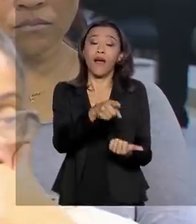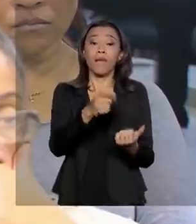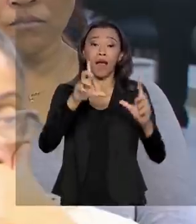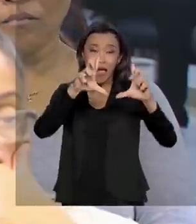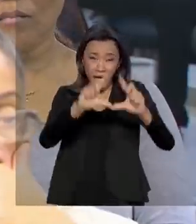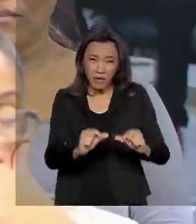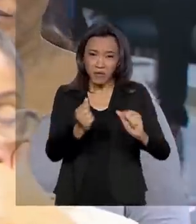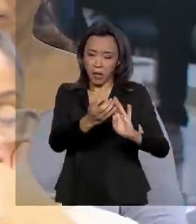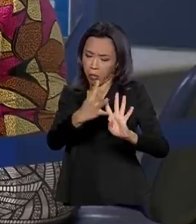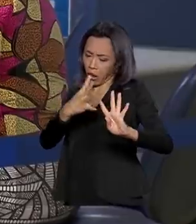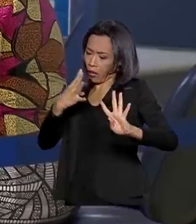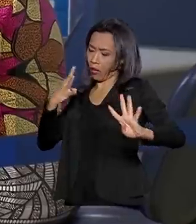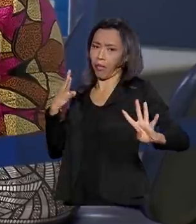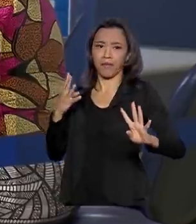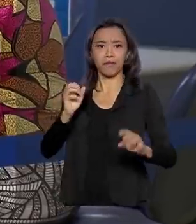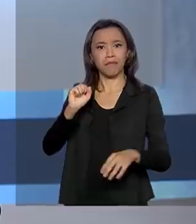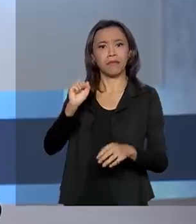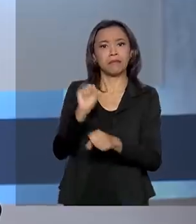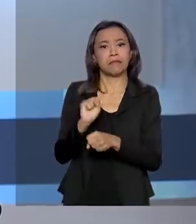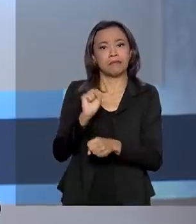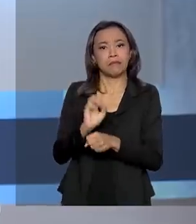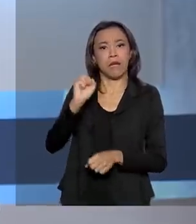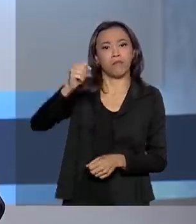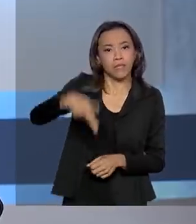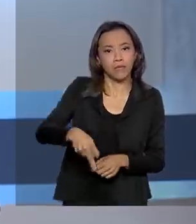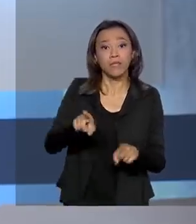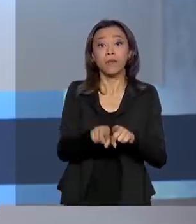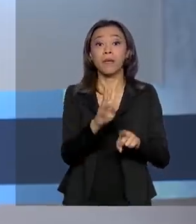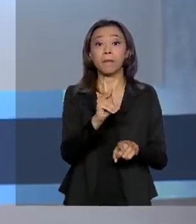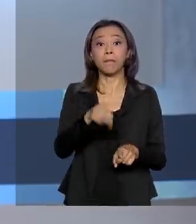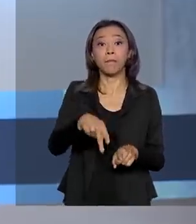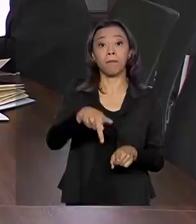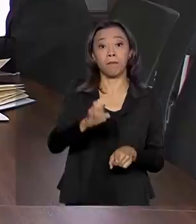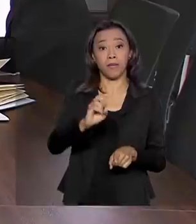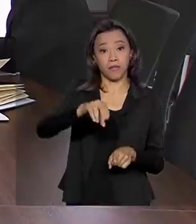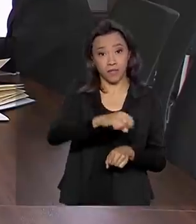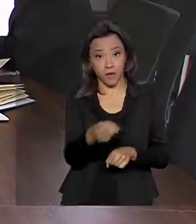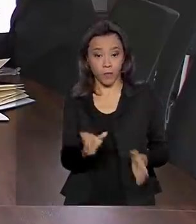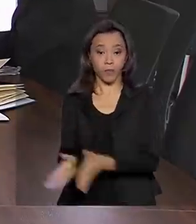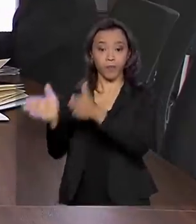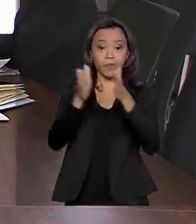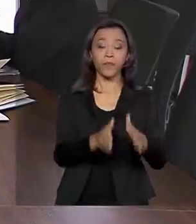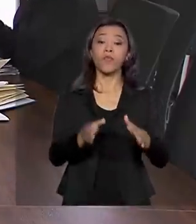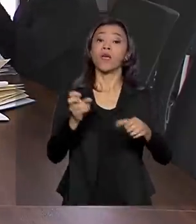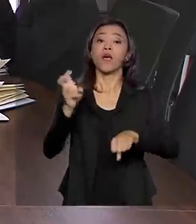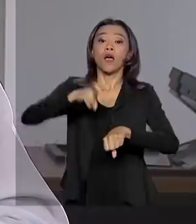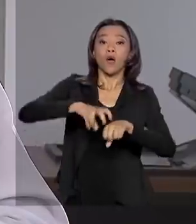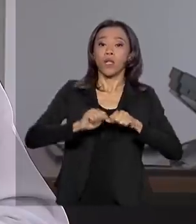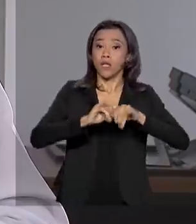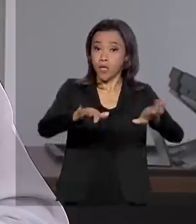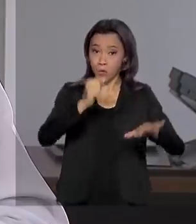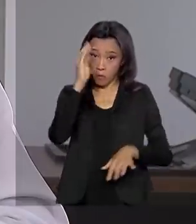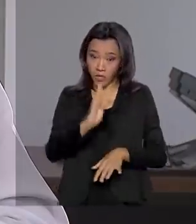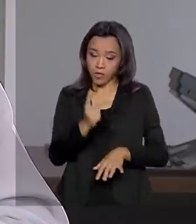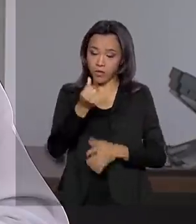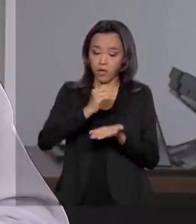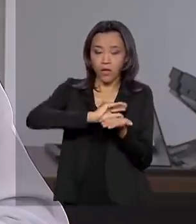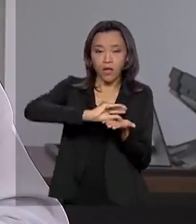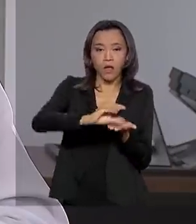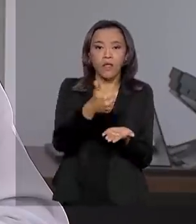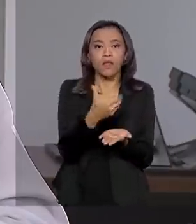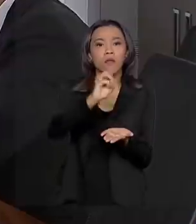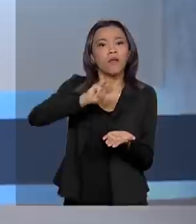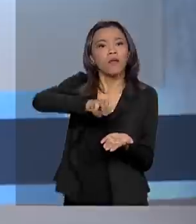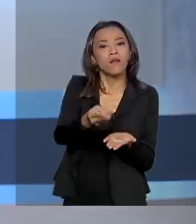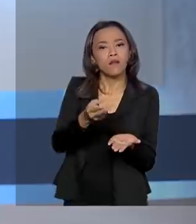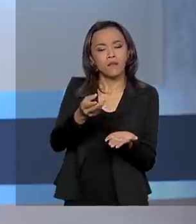de espera para aposentadoria e pensões. Coronavírus. Brasil vai investir 10 milhões de reais para desenvolver